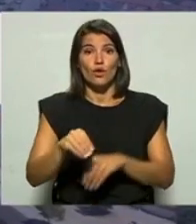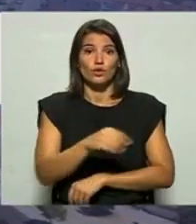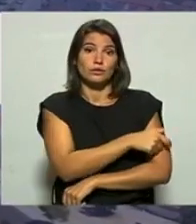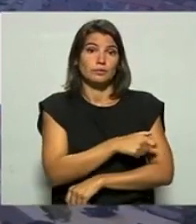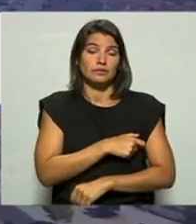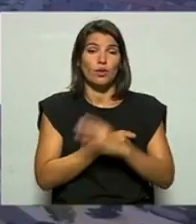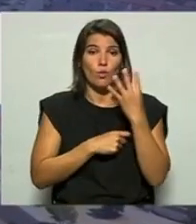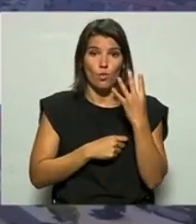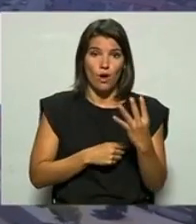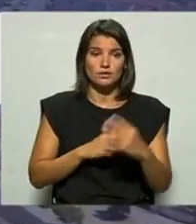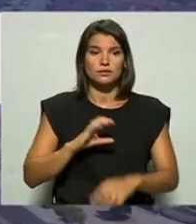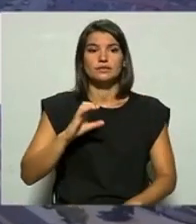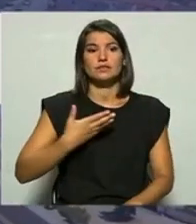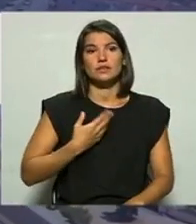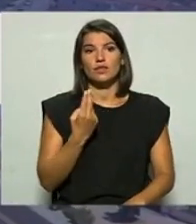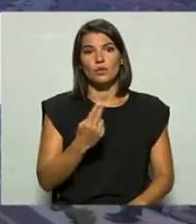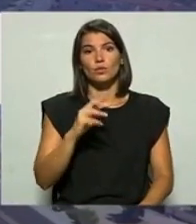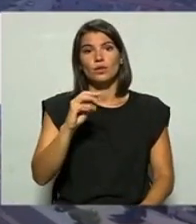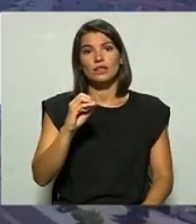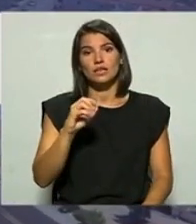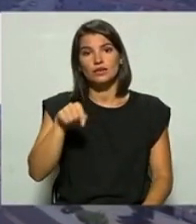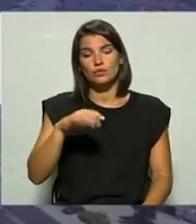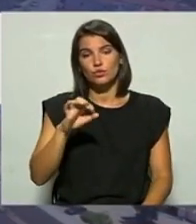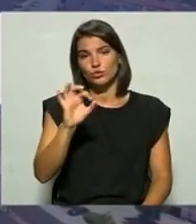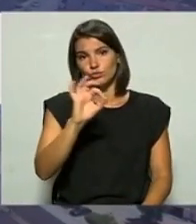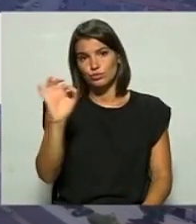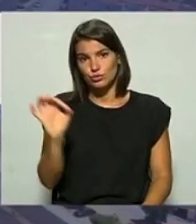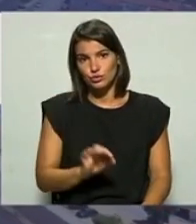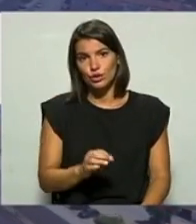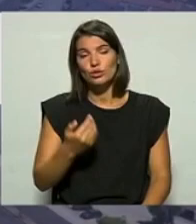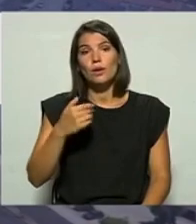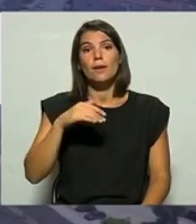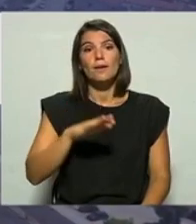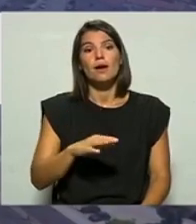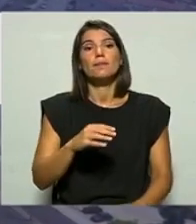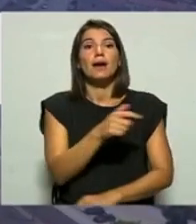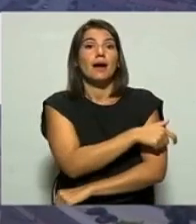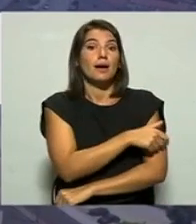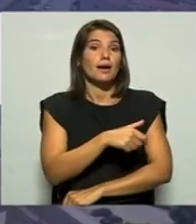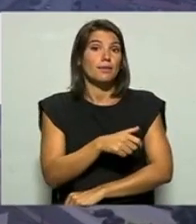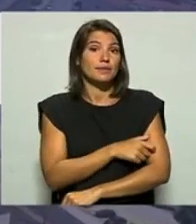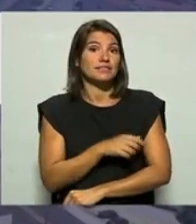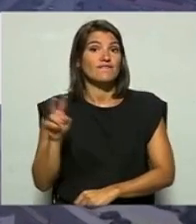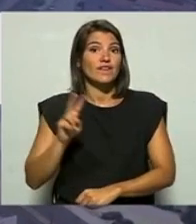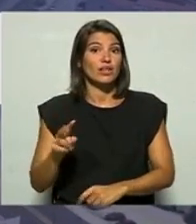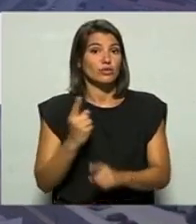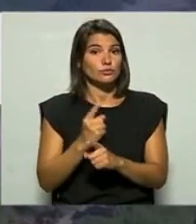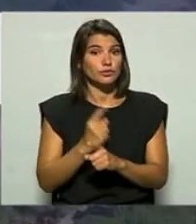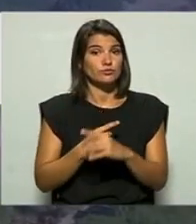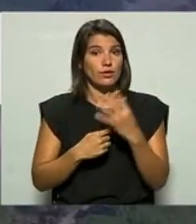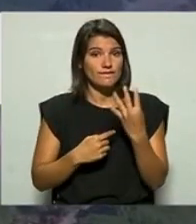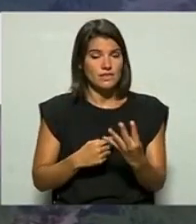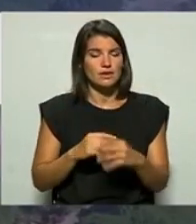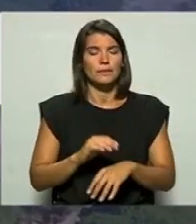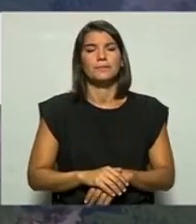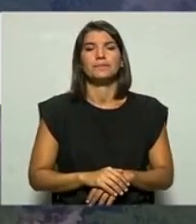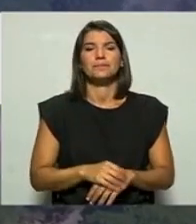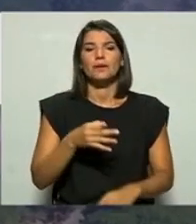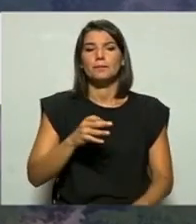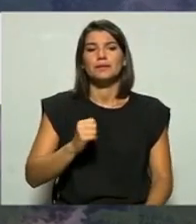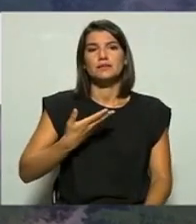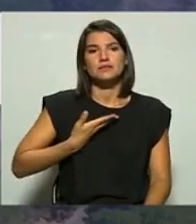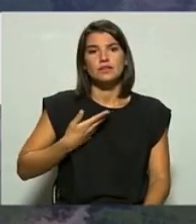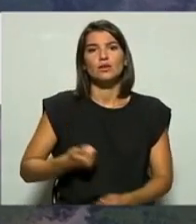decidiu ficou pelos 30,8 por cento mas com o mesmo número de vereadores do PS PSD